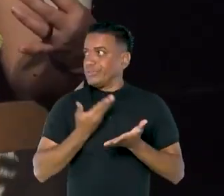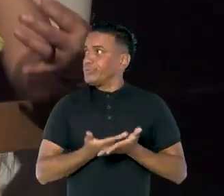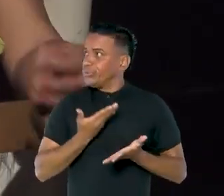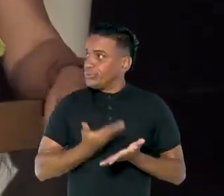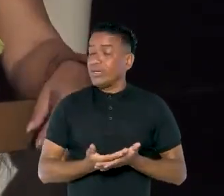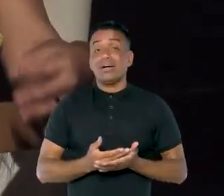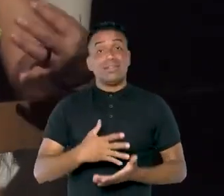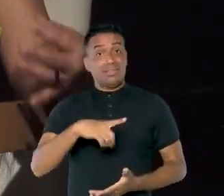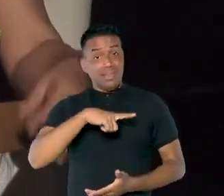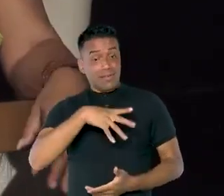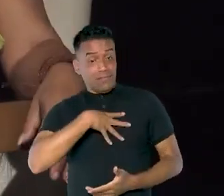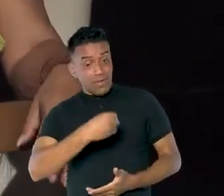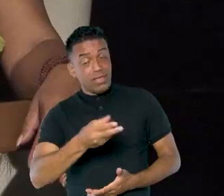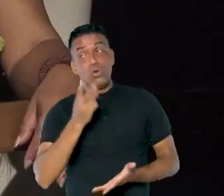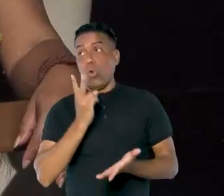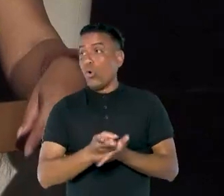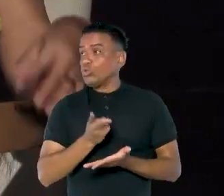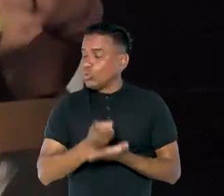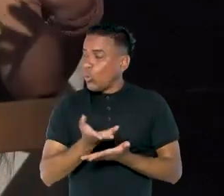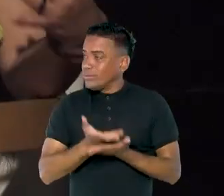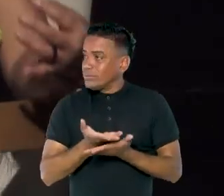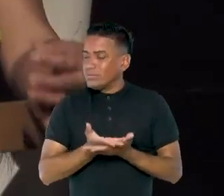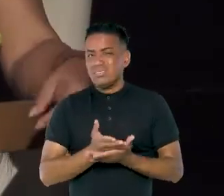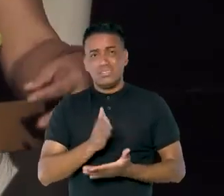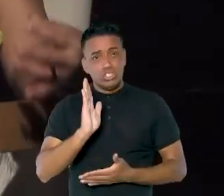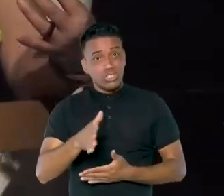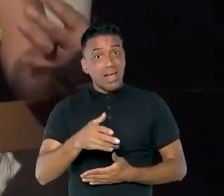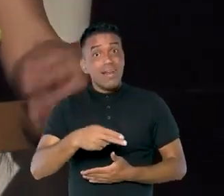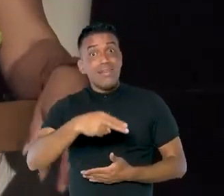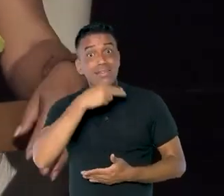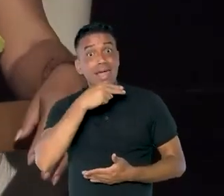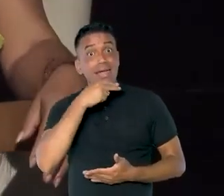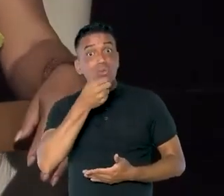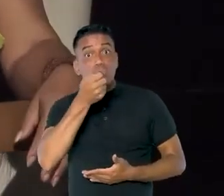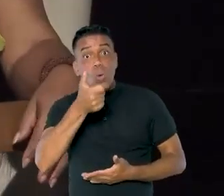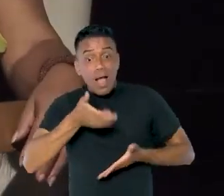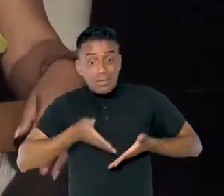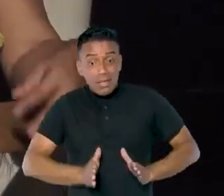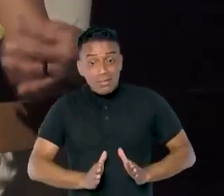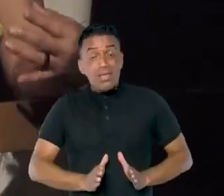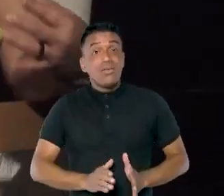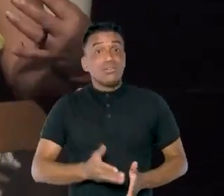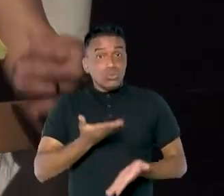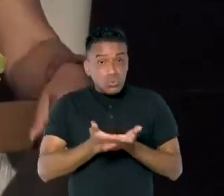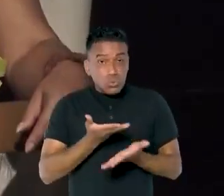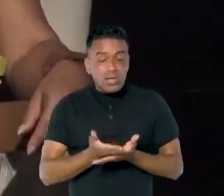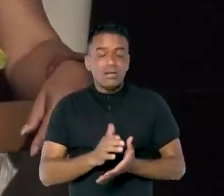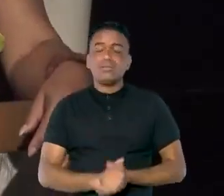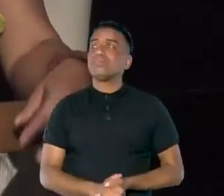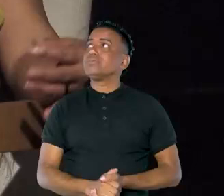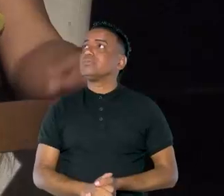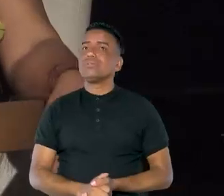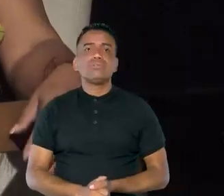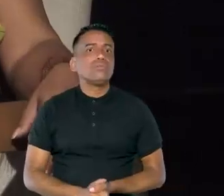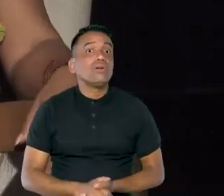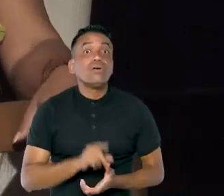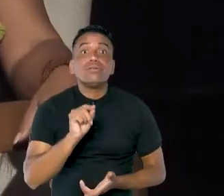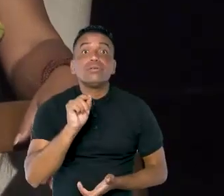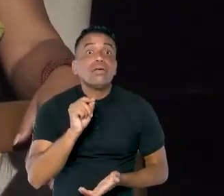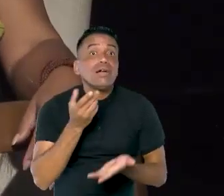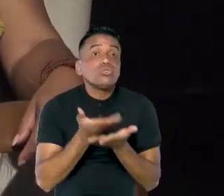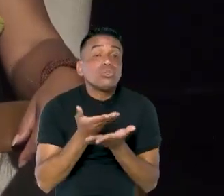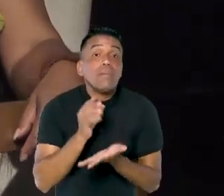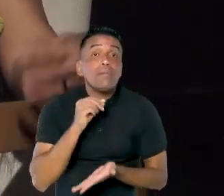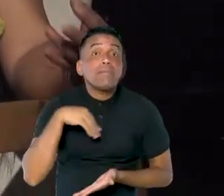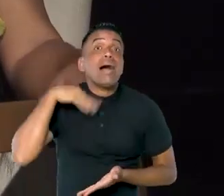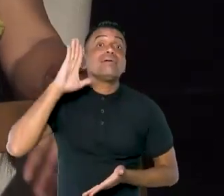Tu tem filho, continua estudando. Tu já vai ter neto, tu ainda está estudando. O que mais que tu vai estudar? Ela